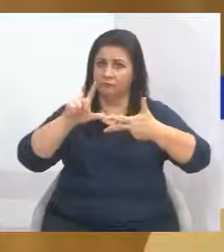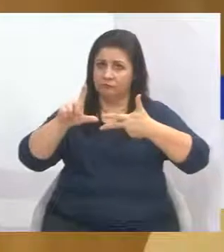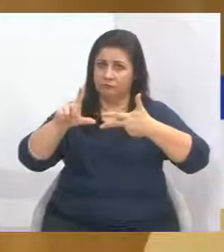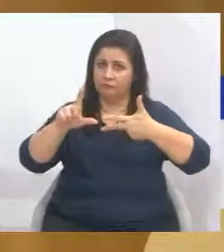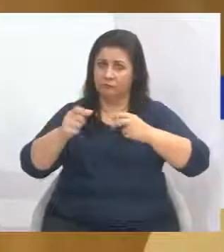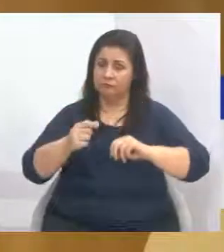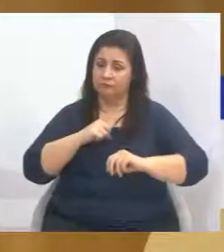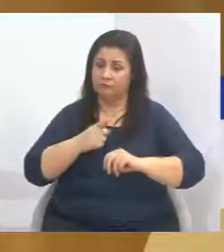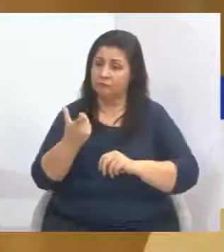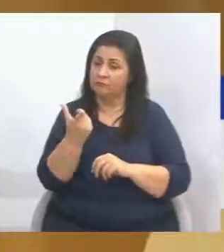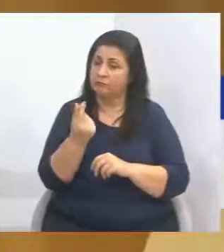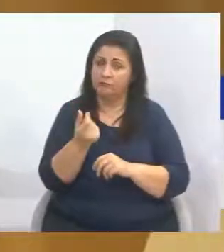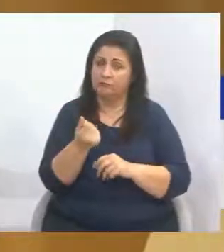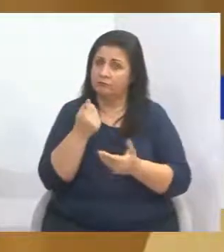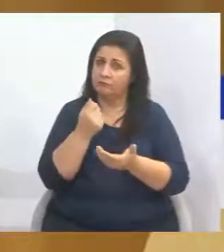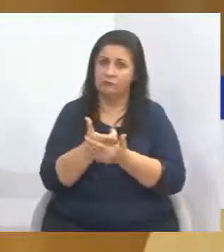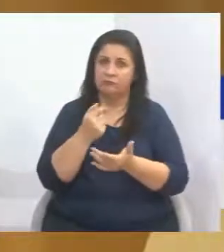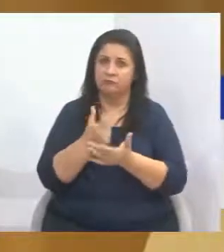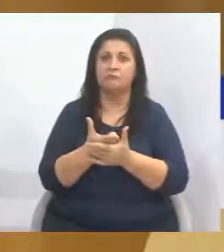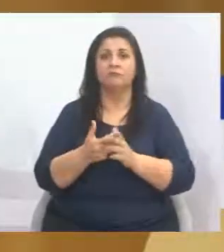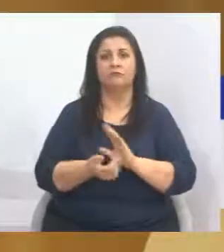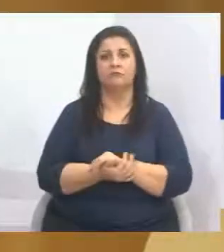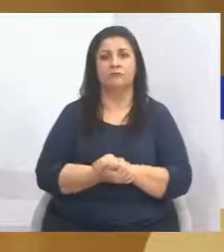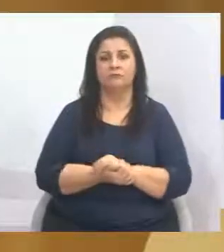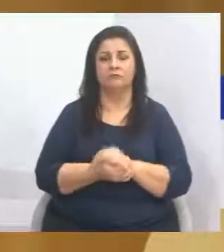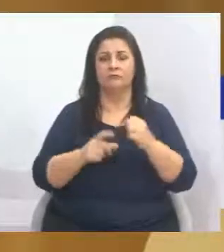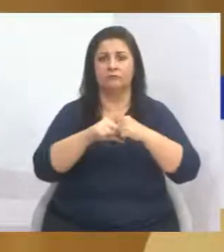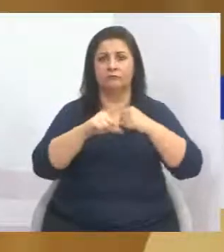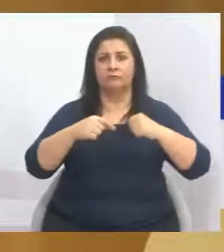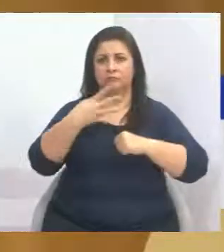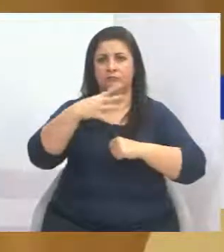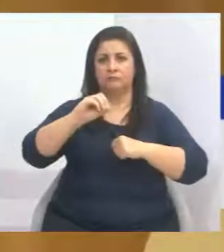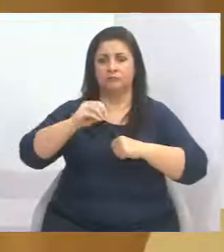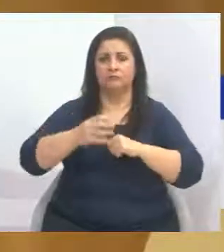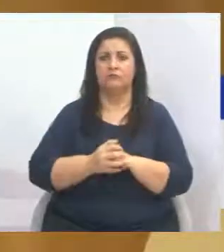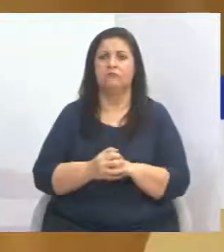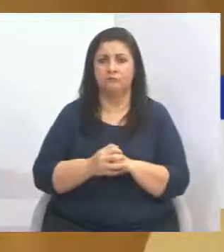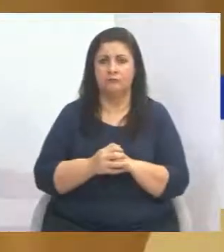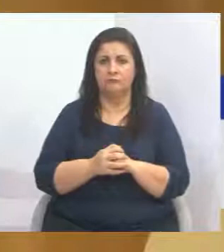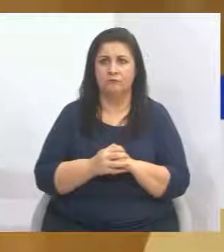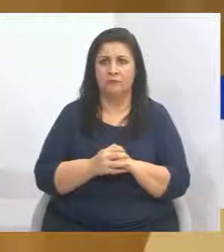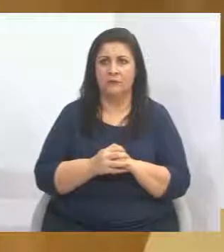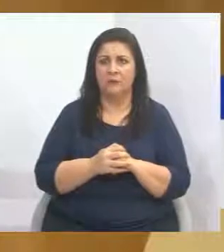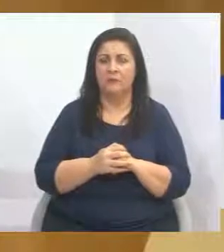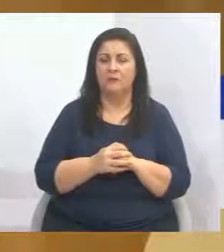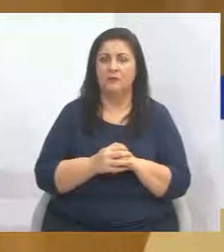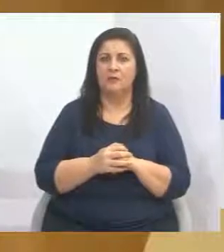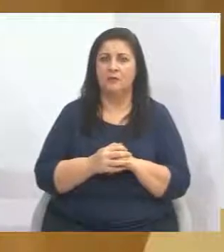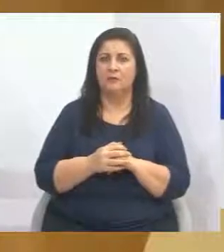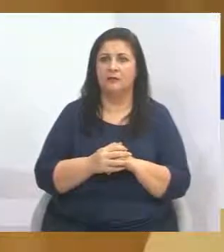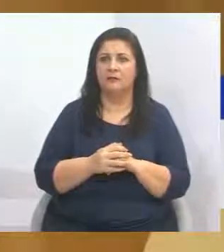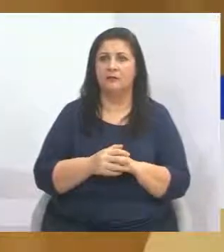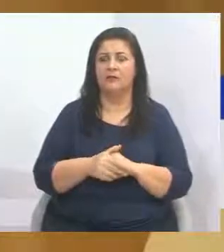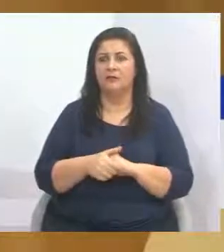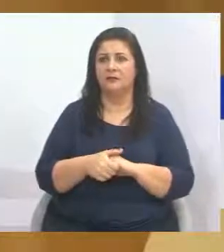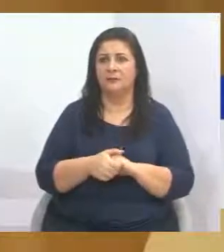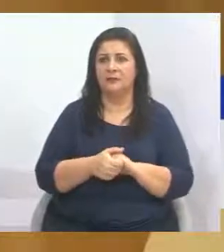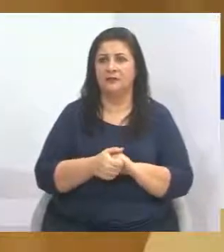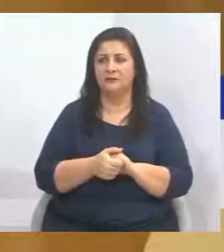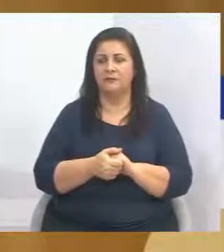despesa inicialmente prevista. Artigo 40. São iniciativa exclusiva do prefeito as leis